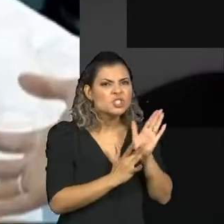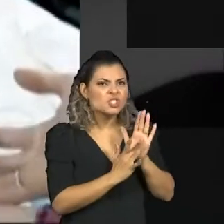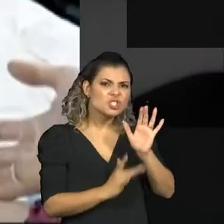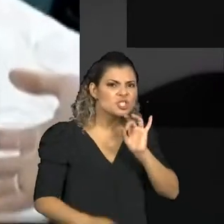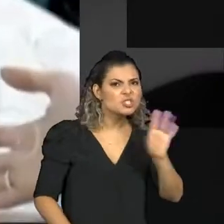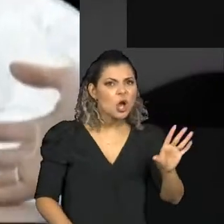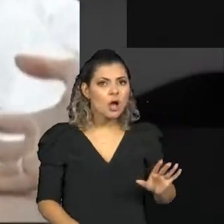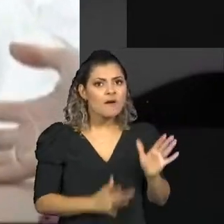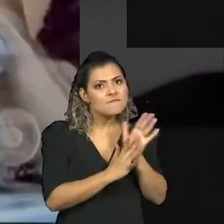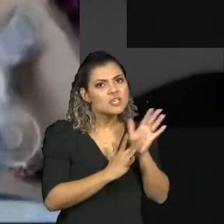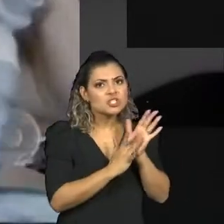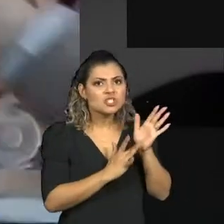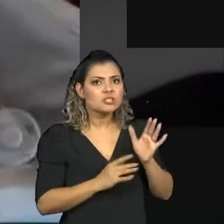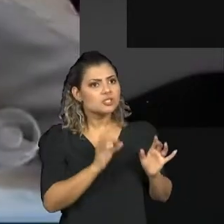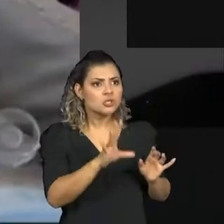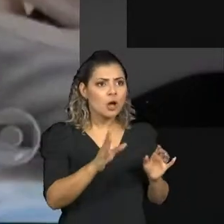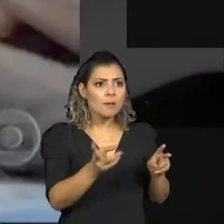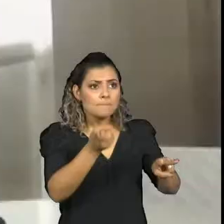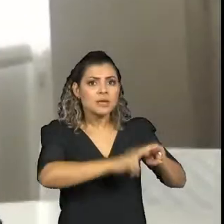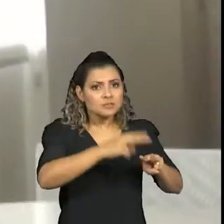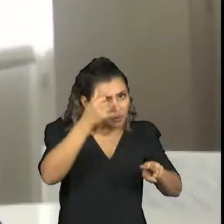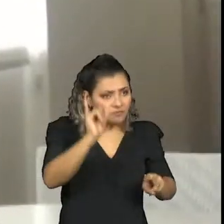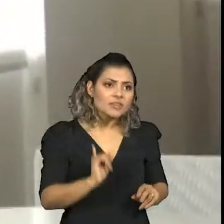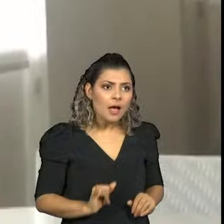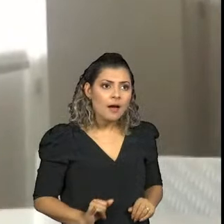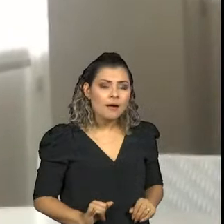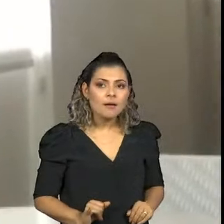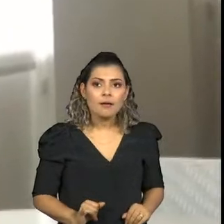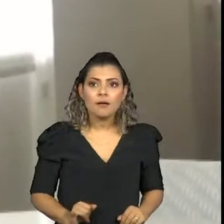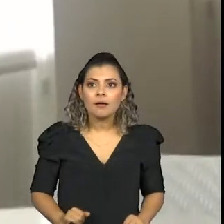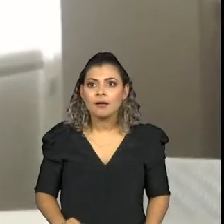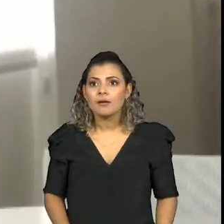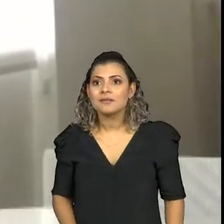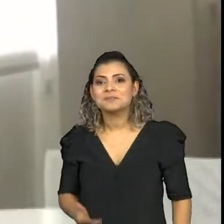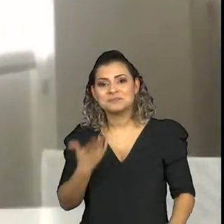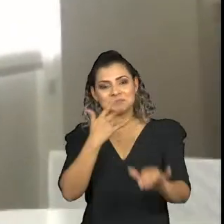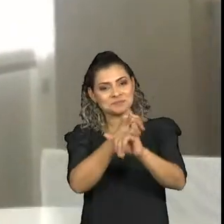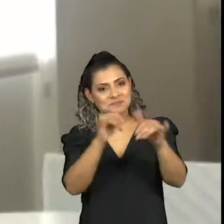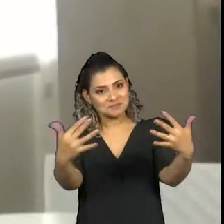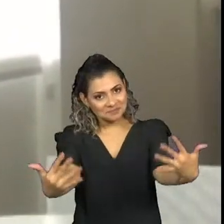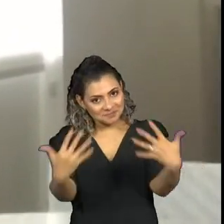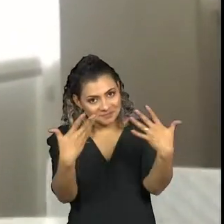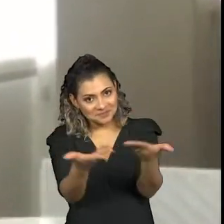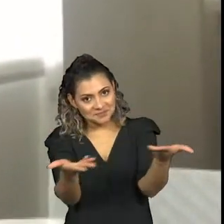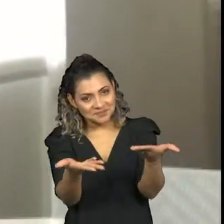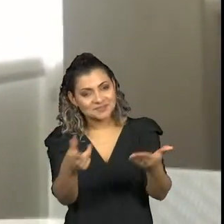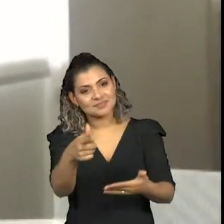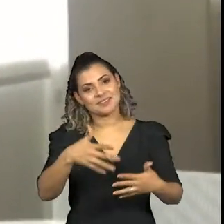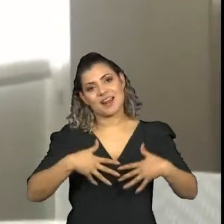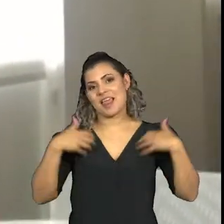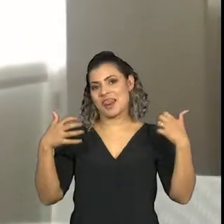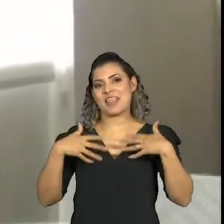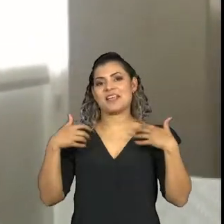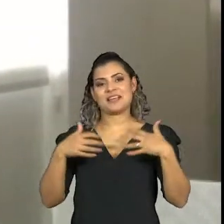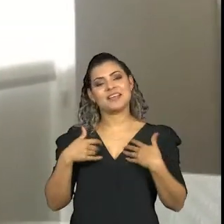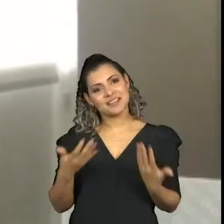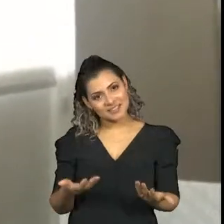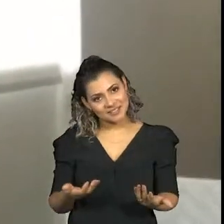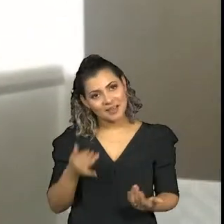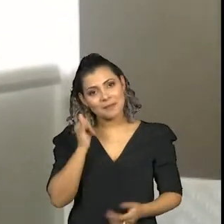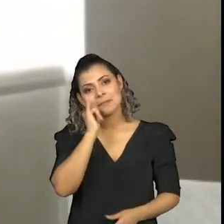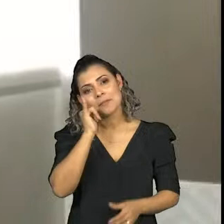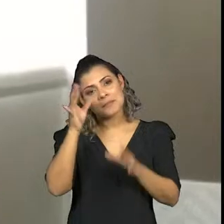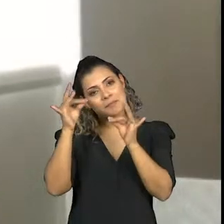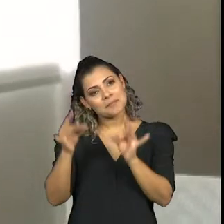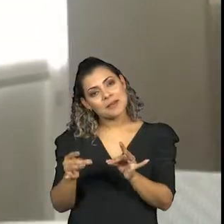de ambulância do que de camburão. Ao médico. Eu só tenho a dizer para quem nos assiste agora, Denise, da minha alegria em poder falar um pouco,